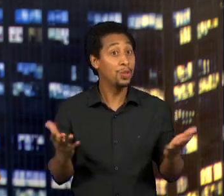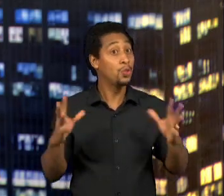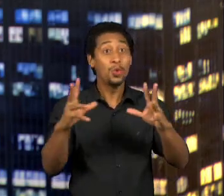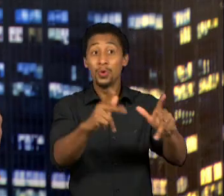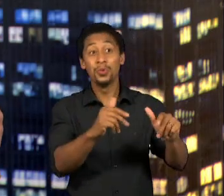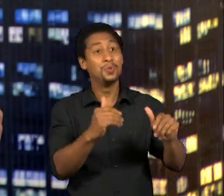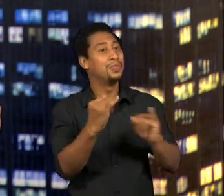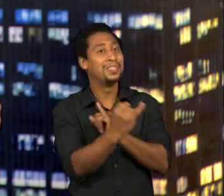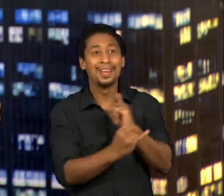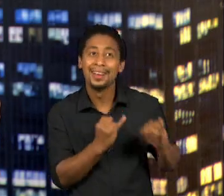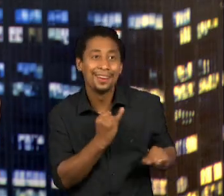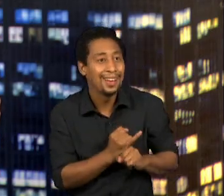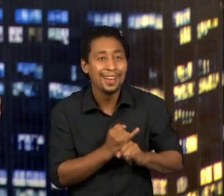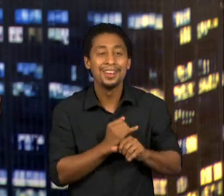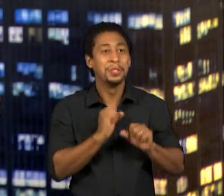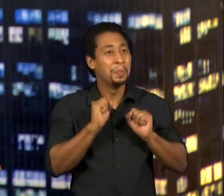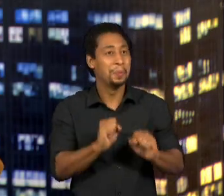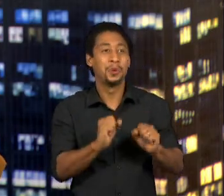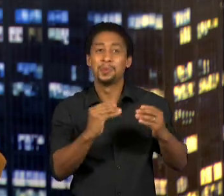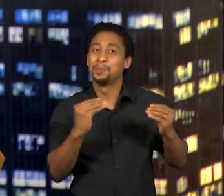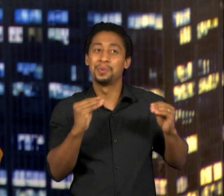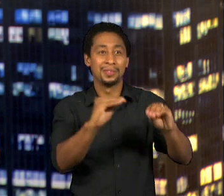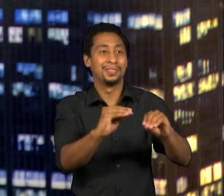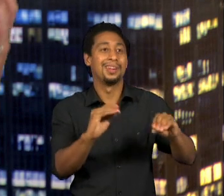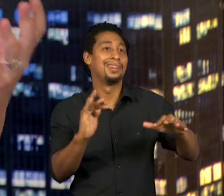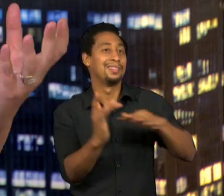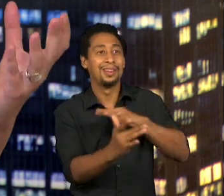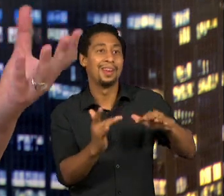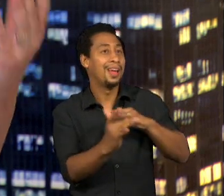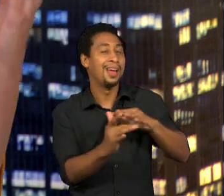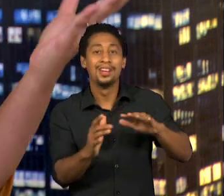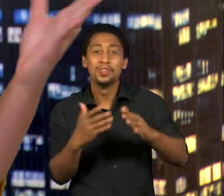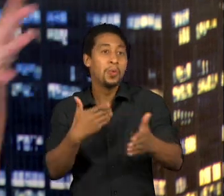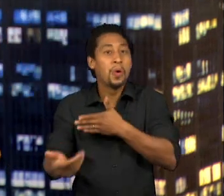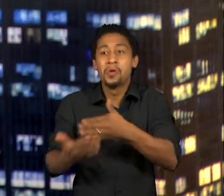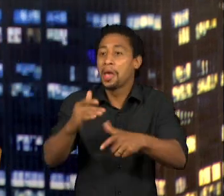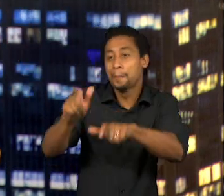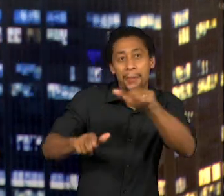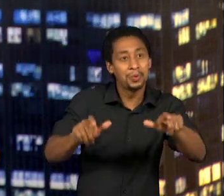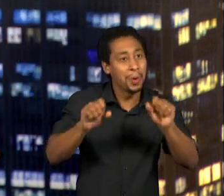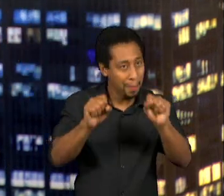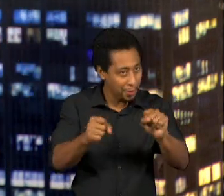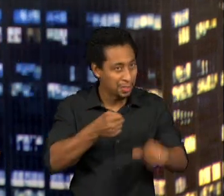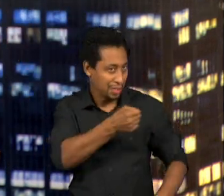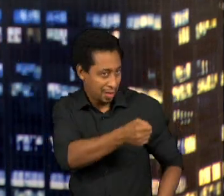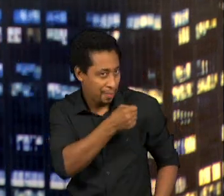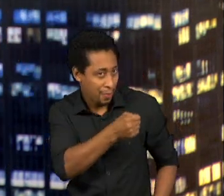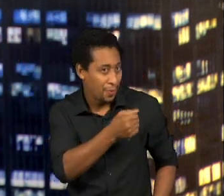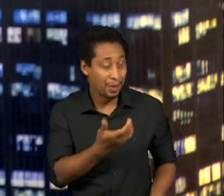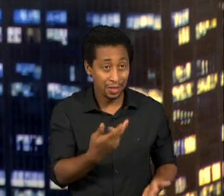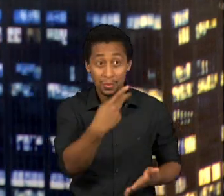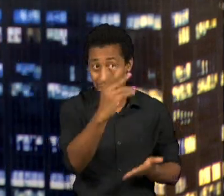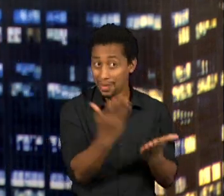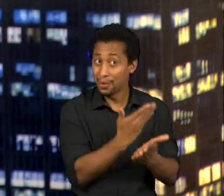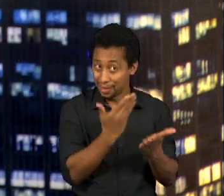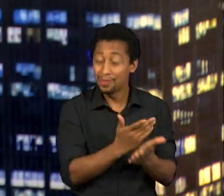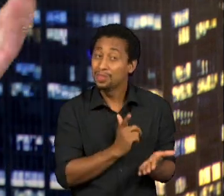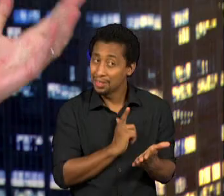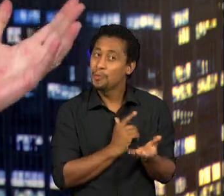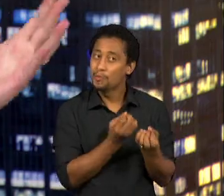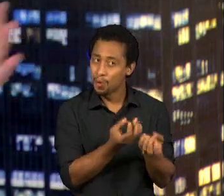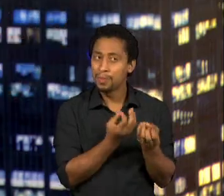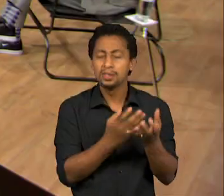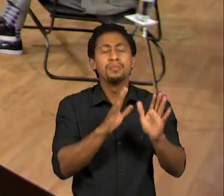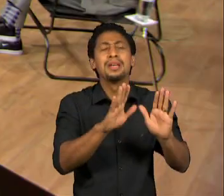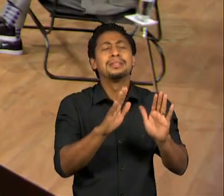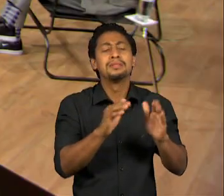pode postar, todo mundo pode ser repórter. É um ponto até que você coloca no seu livro e discute sobre isso, não é, Monforte? Mas até que